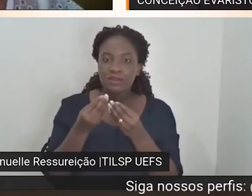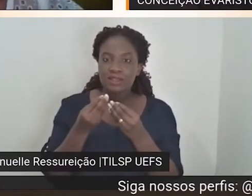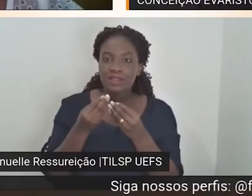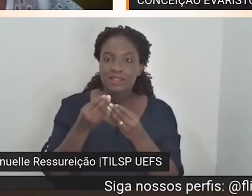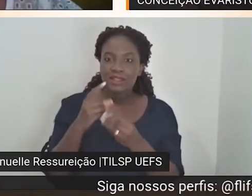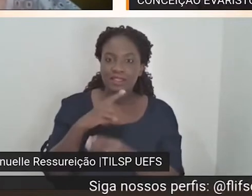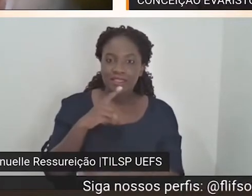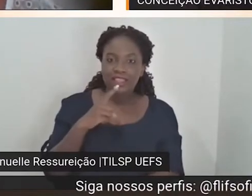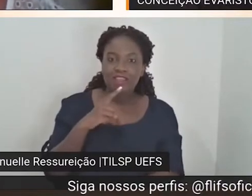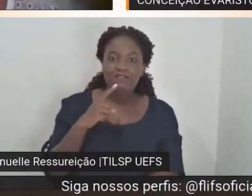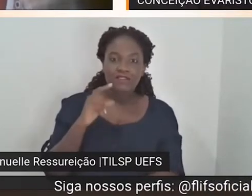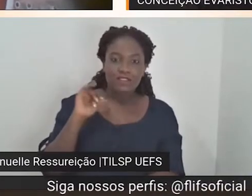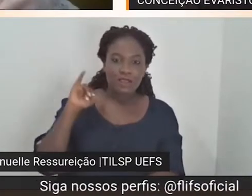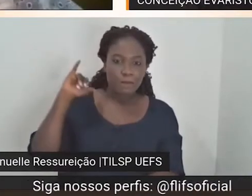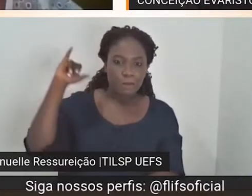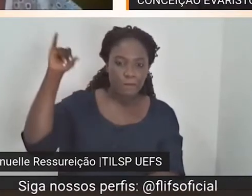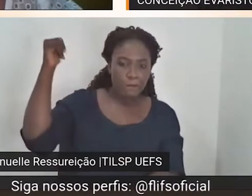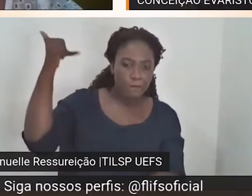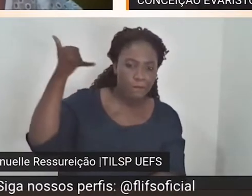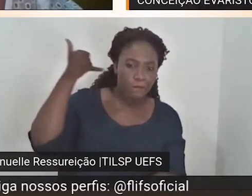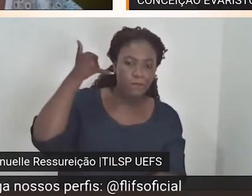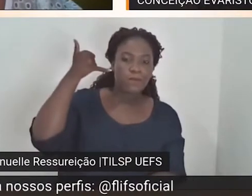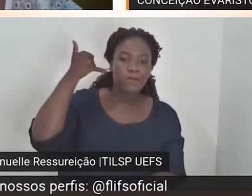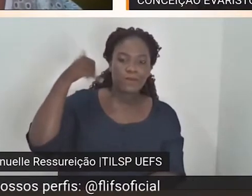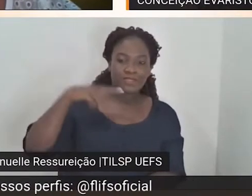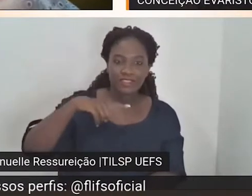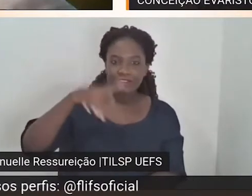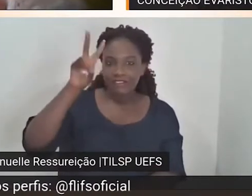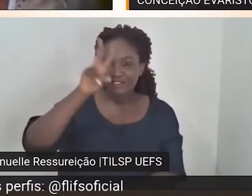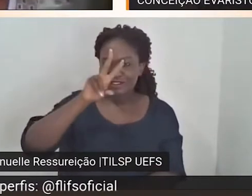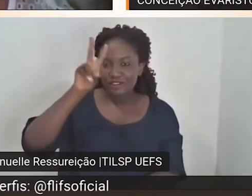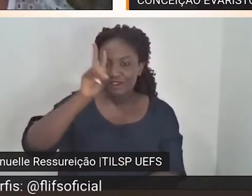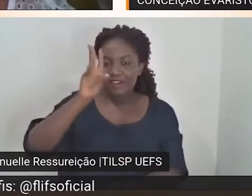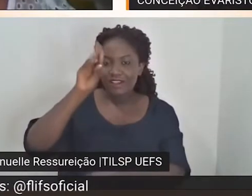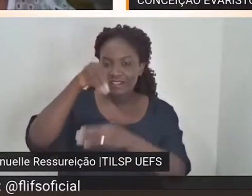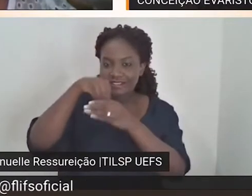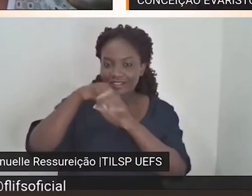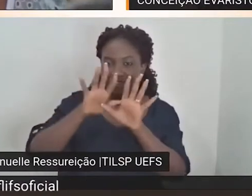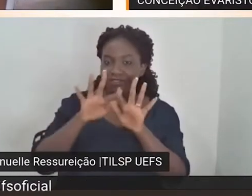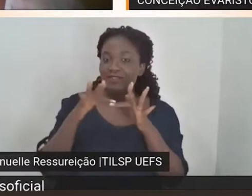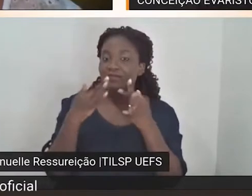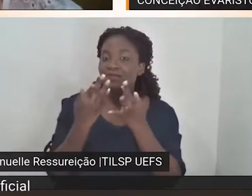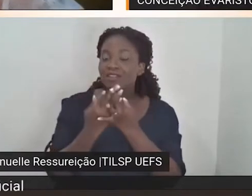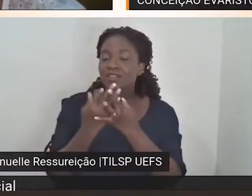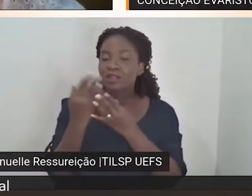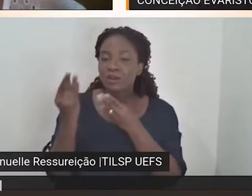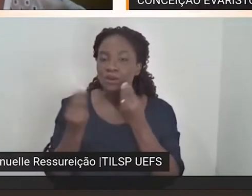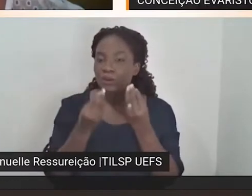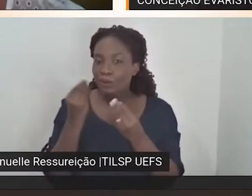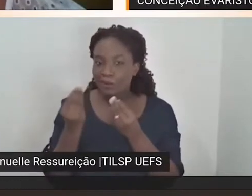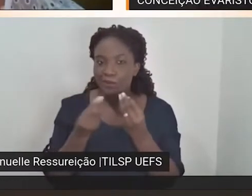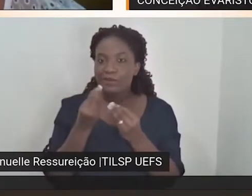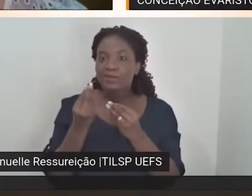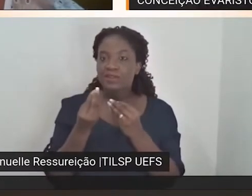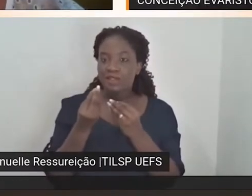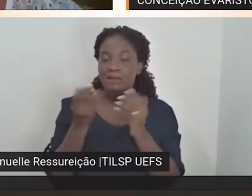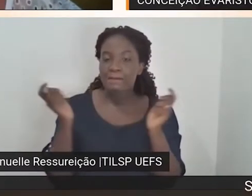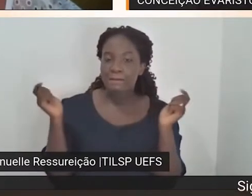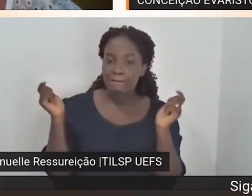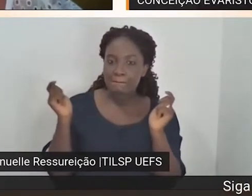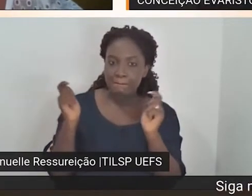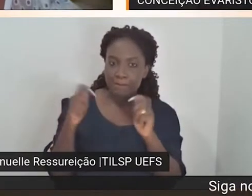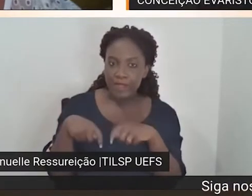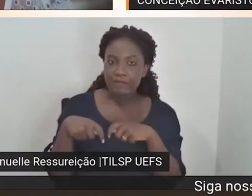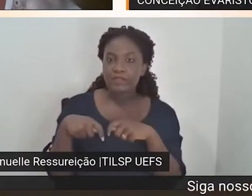muito sensível, que teve as narrativas familiares, como esse lugar, né, de te fazer uma,